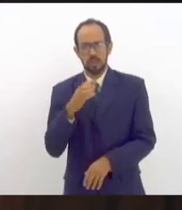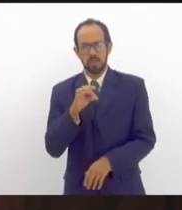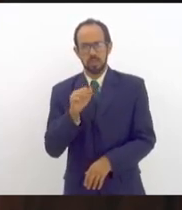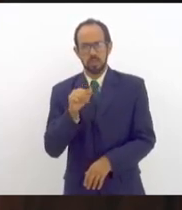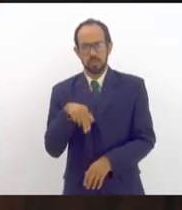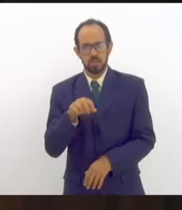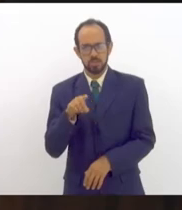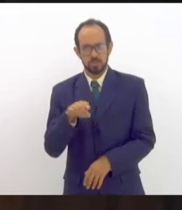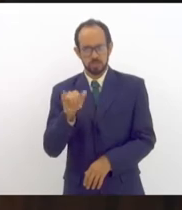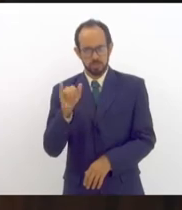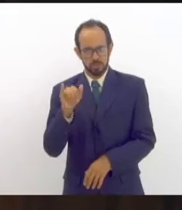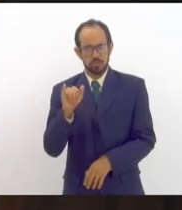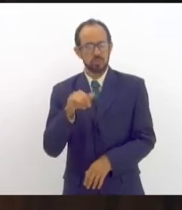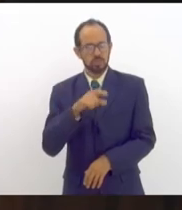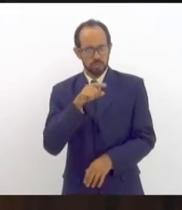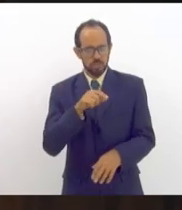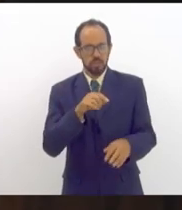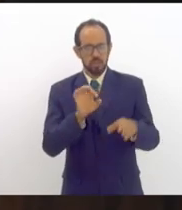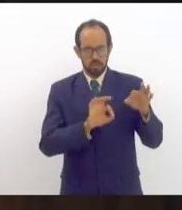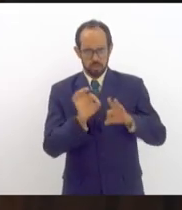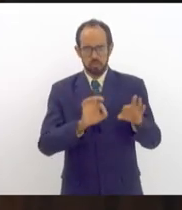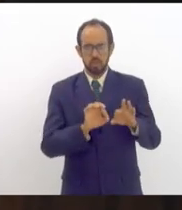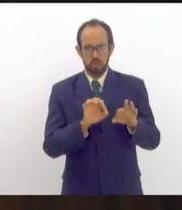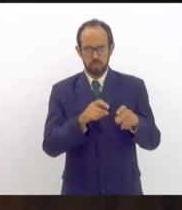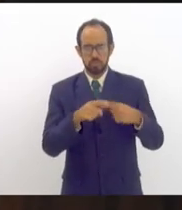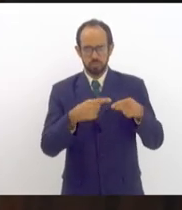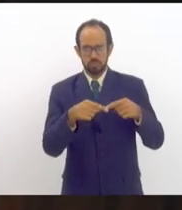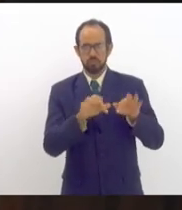pedido a questão de ordem vou dar o final